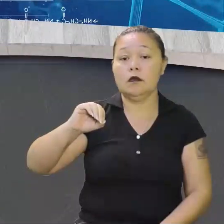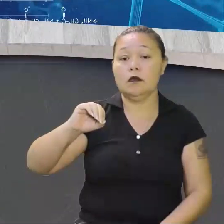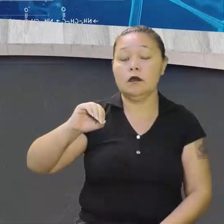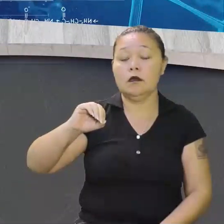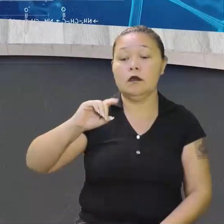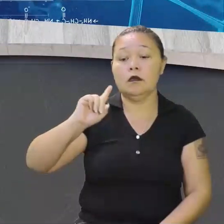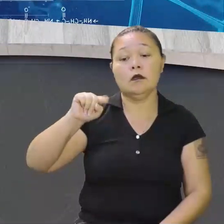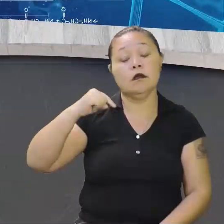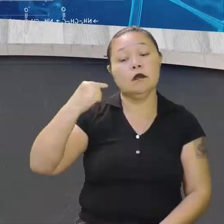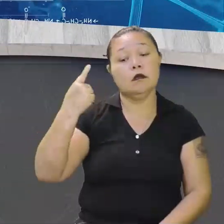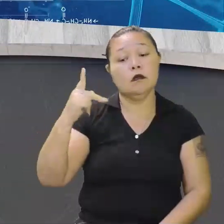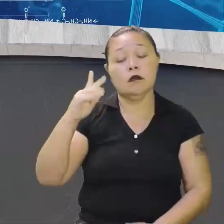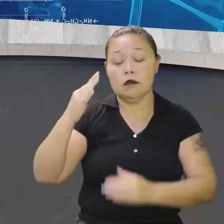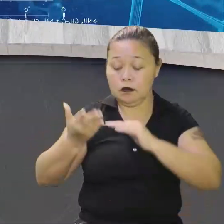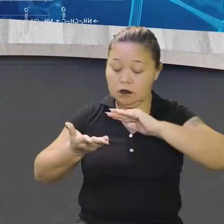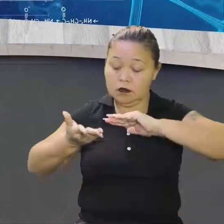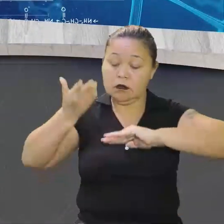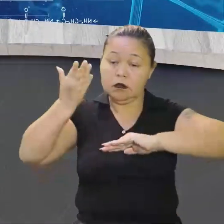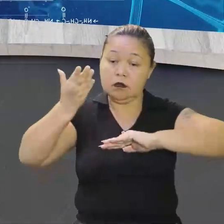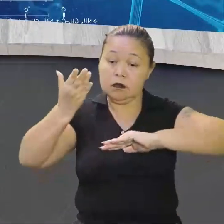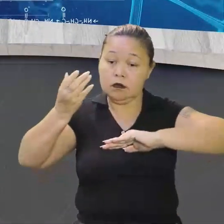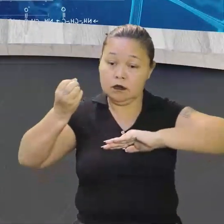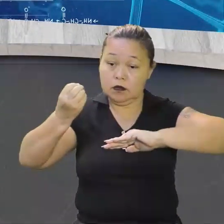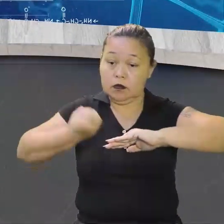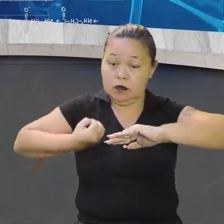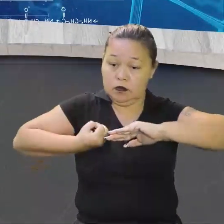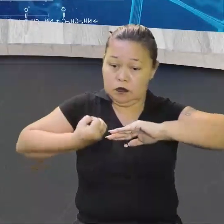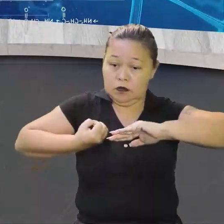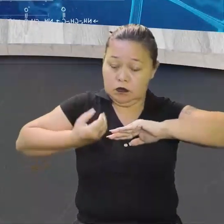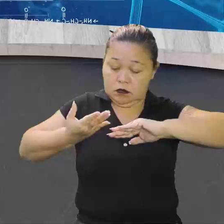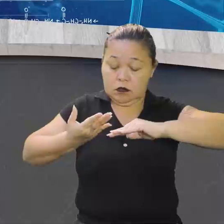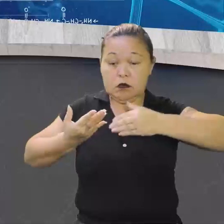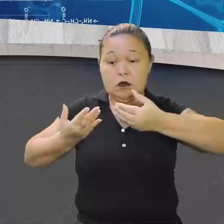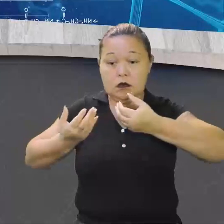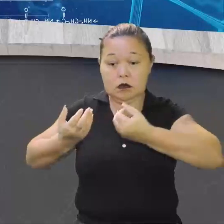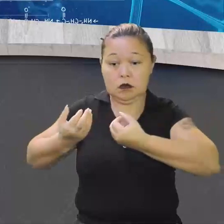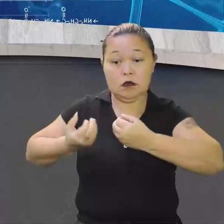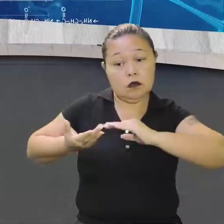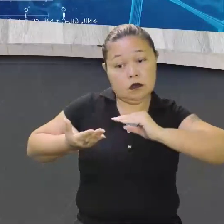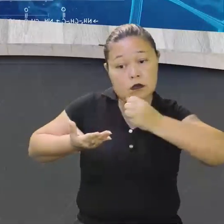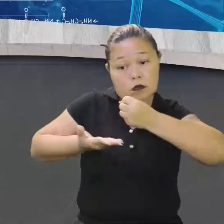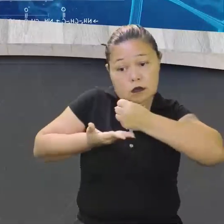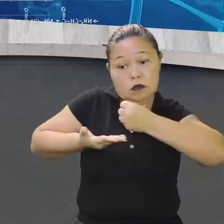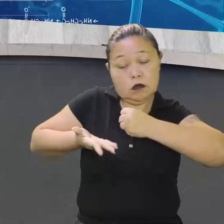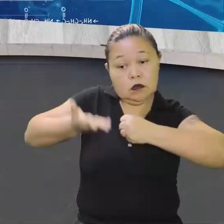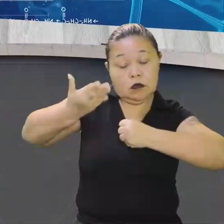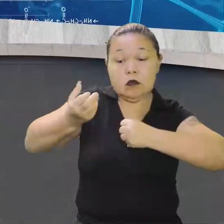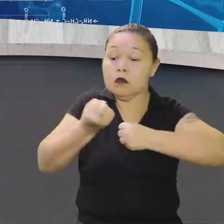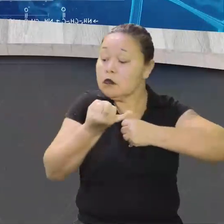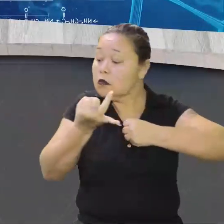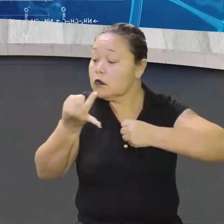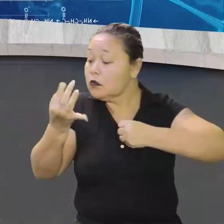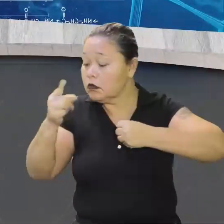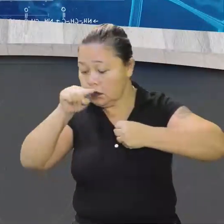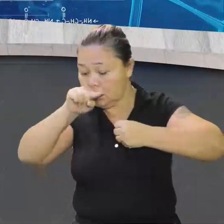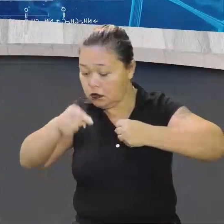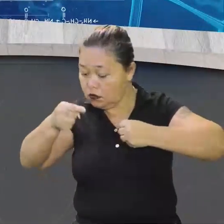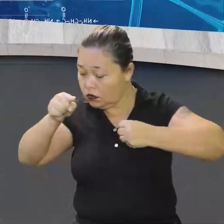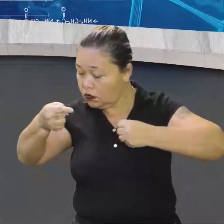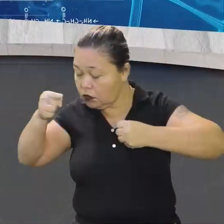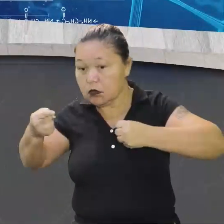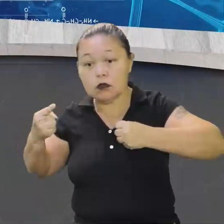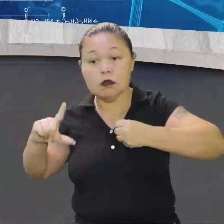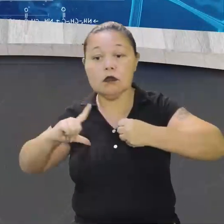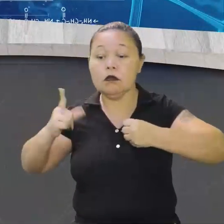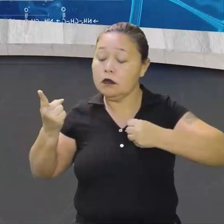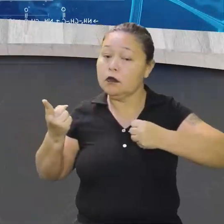para você elevar a potência, a quantidade de casas decimais, que você